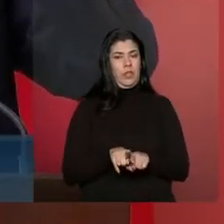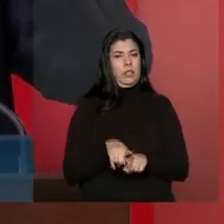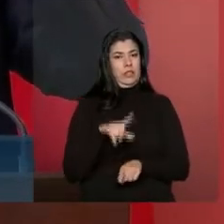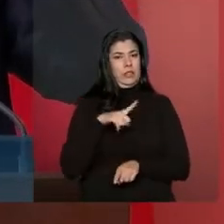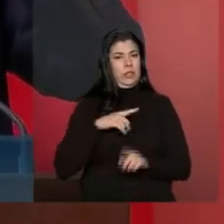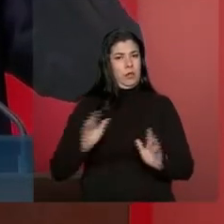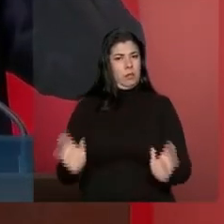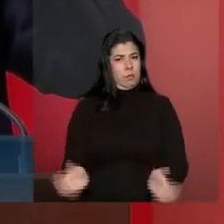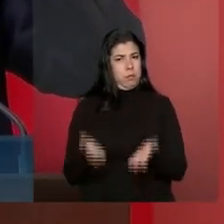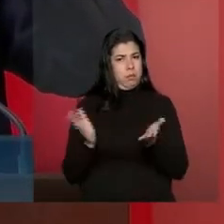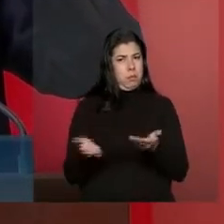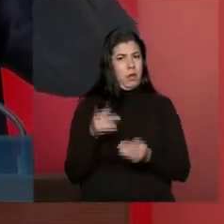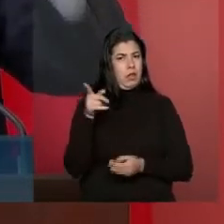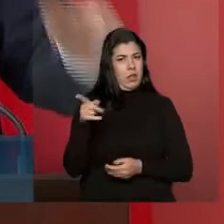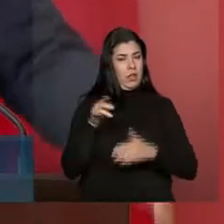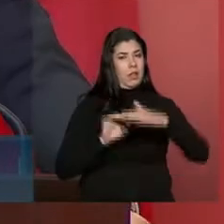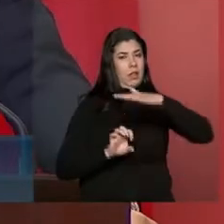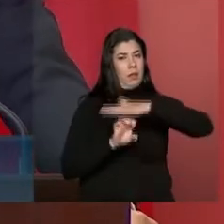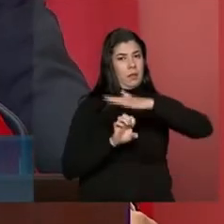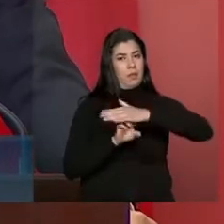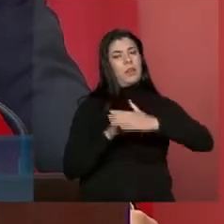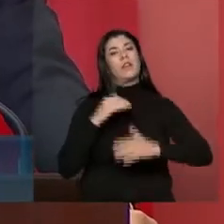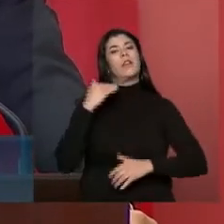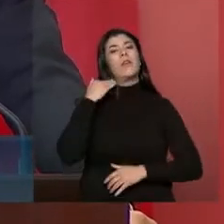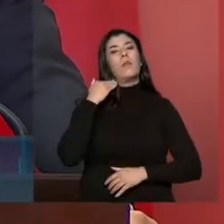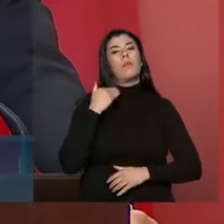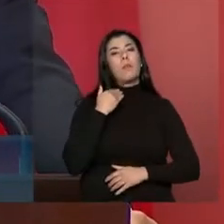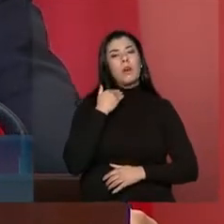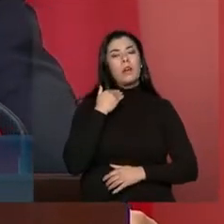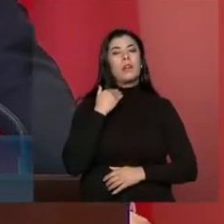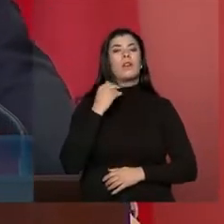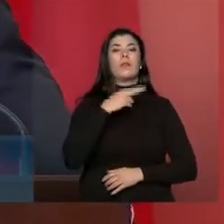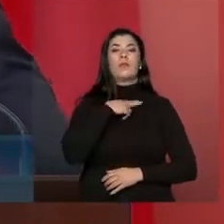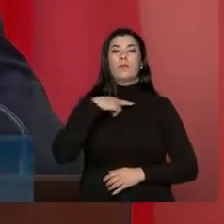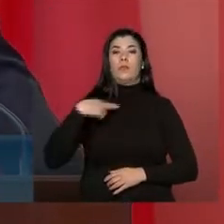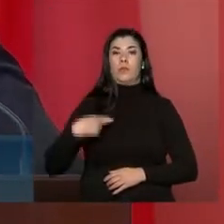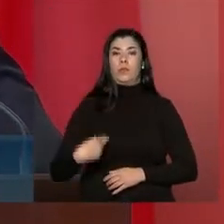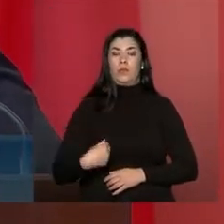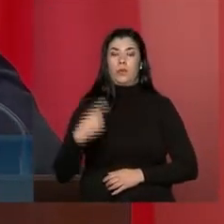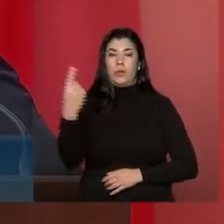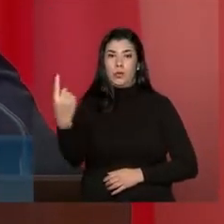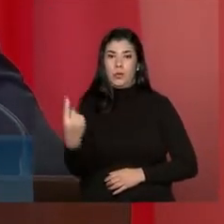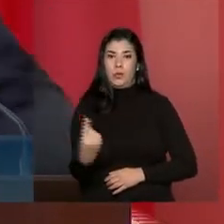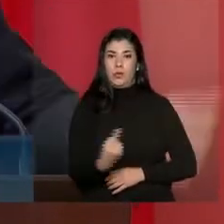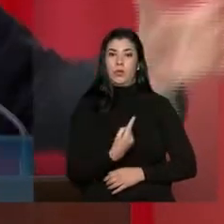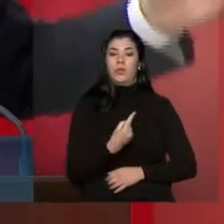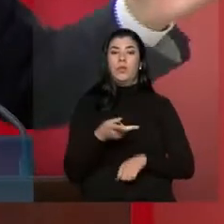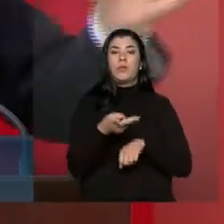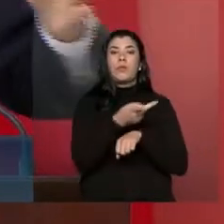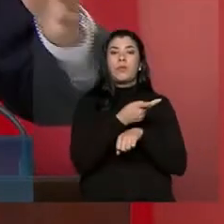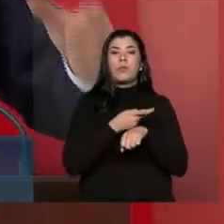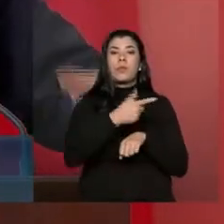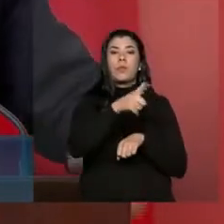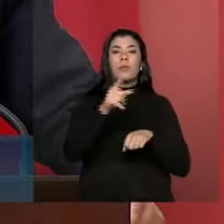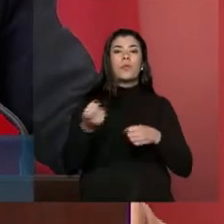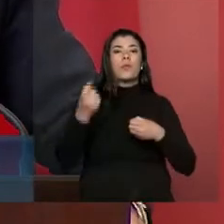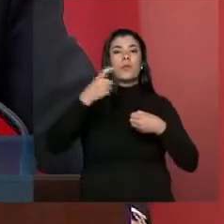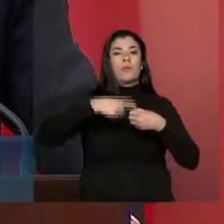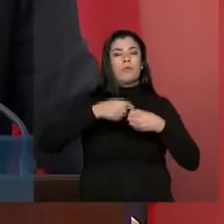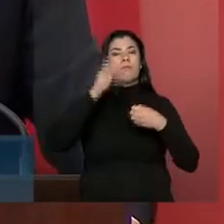encorajamos bancos chineses a procurar correspondentes aqui no Brasil